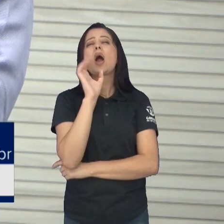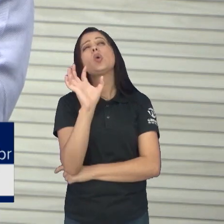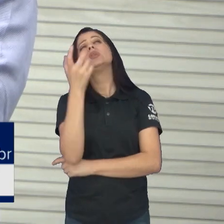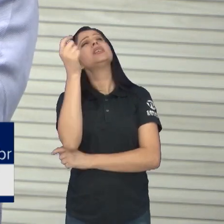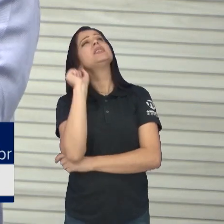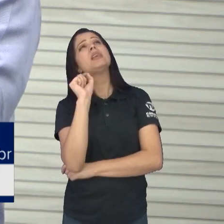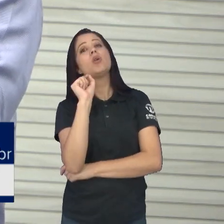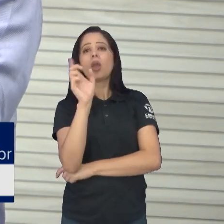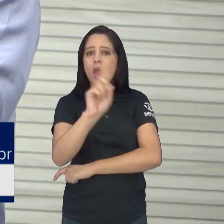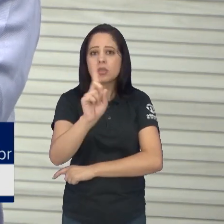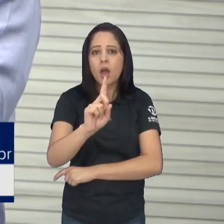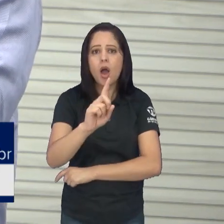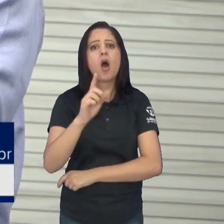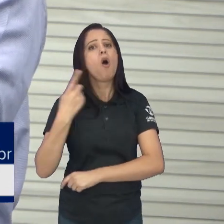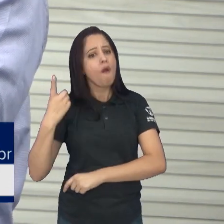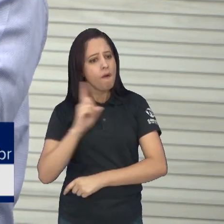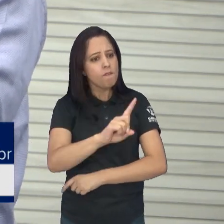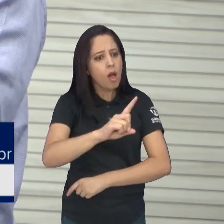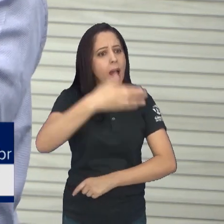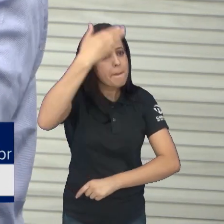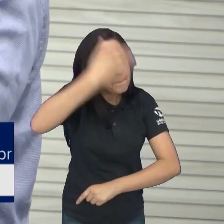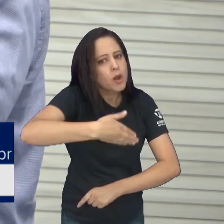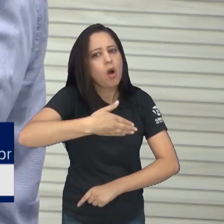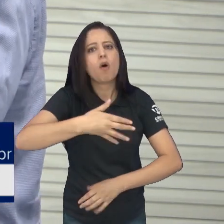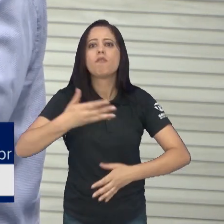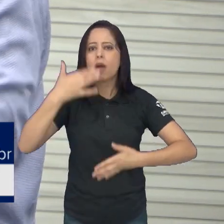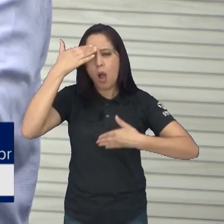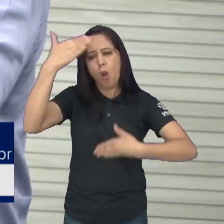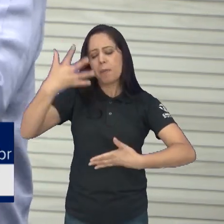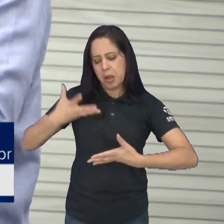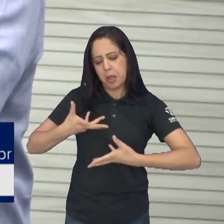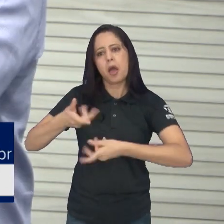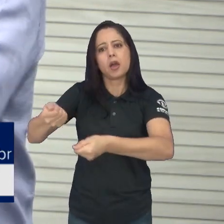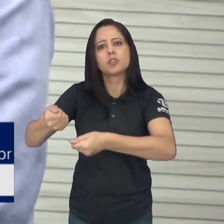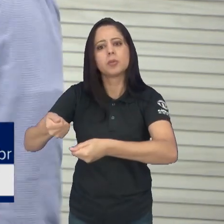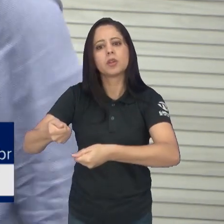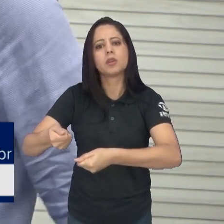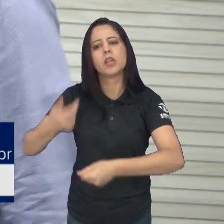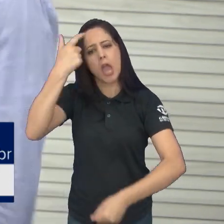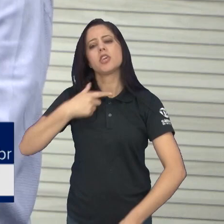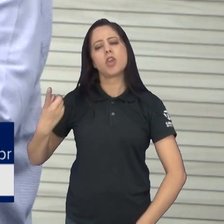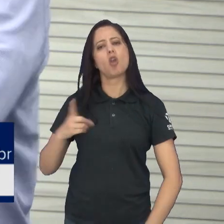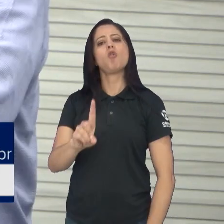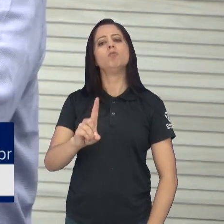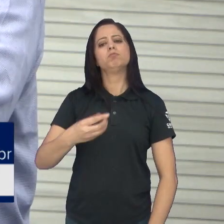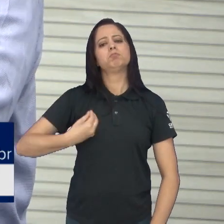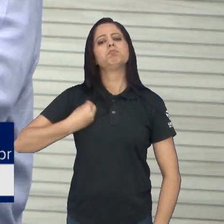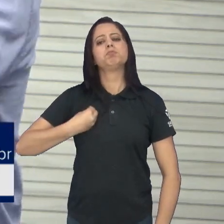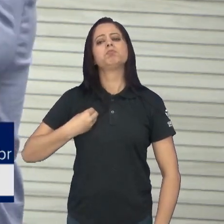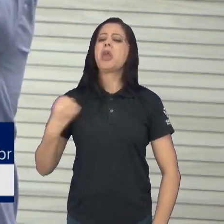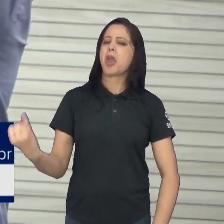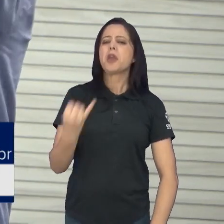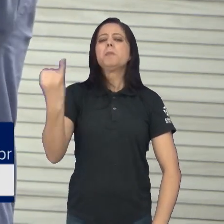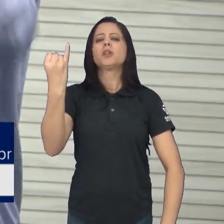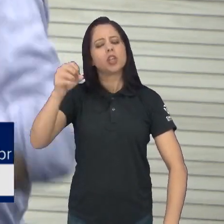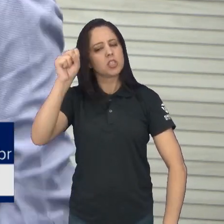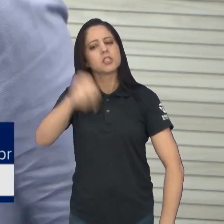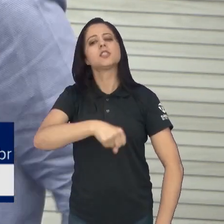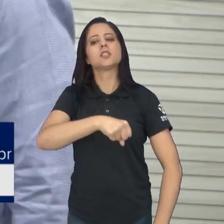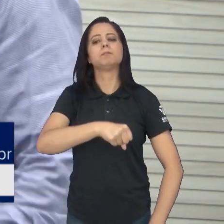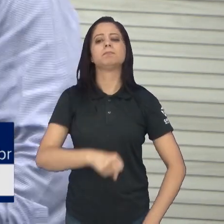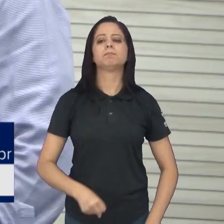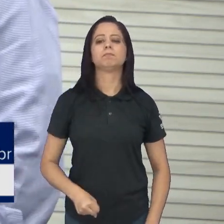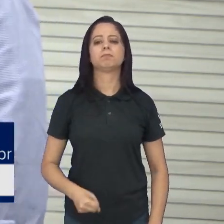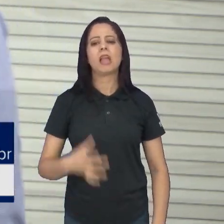quero ver como que está, como está resolvendo, e obrigado pela oportunidade, estaremos presentes lá amanhã, porque eu acho mais importante qualquer outra agenda minha